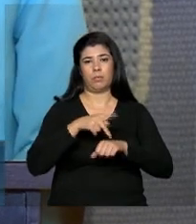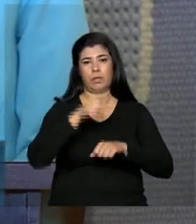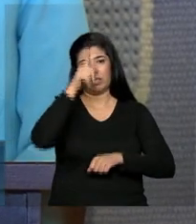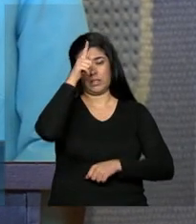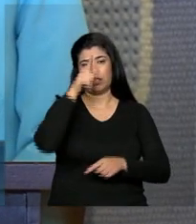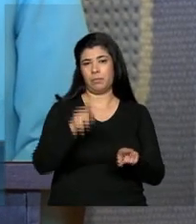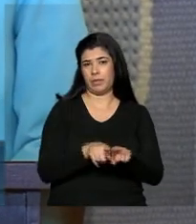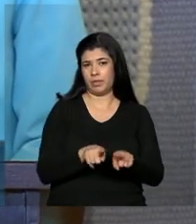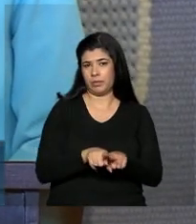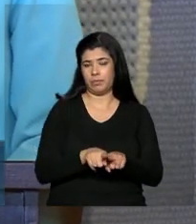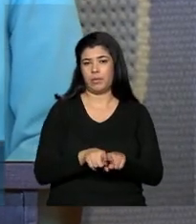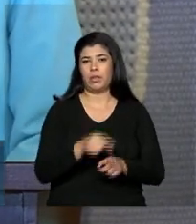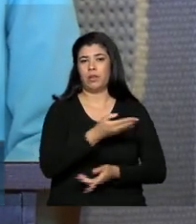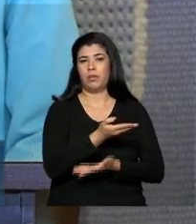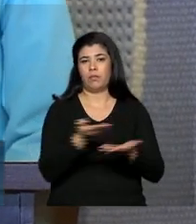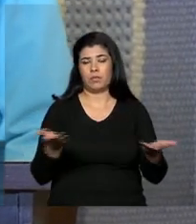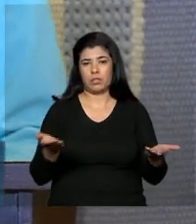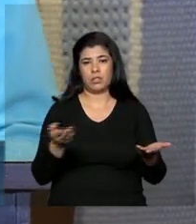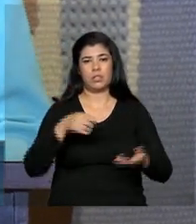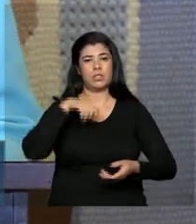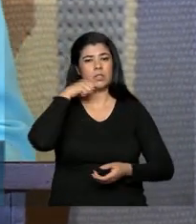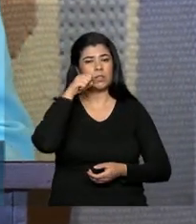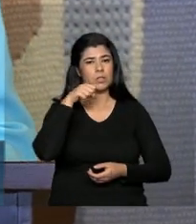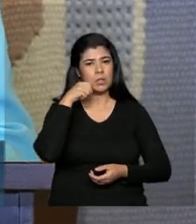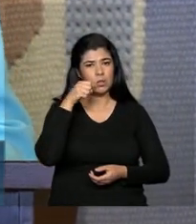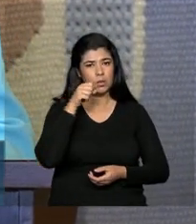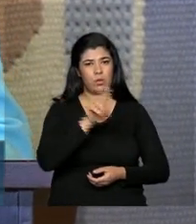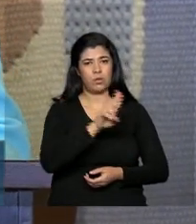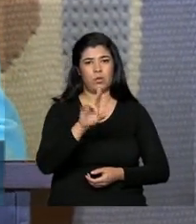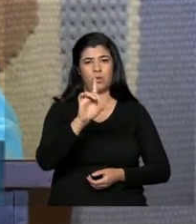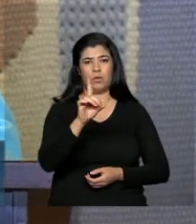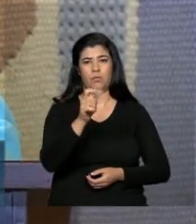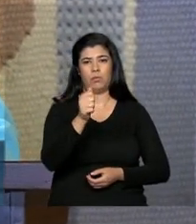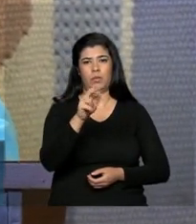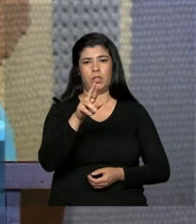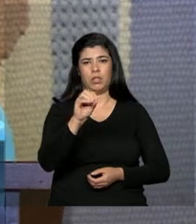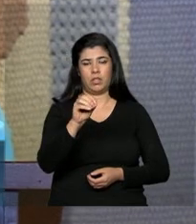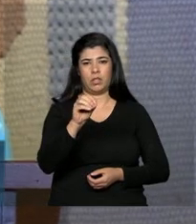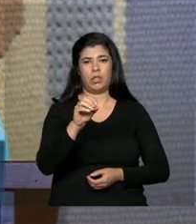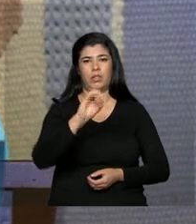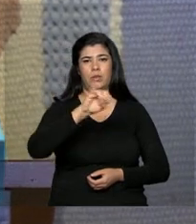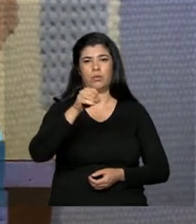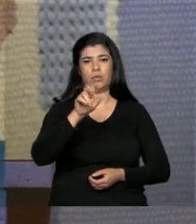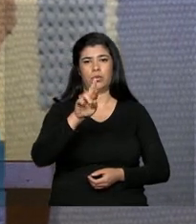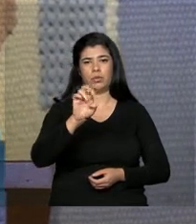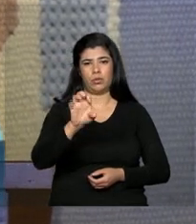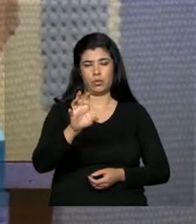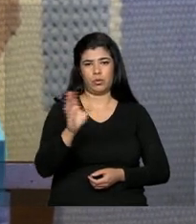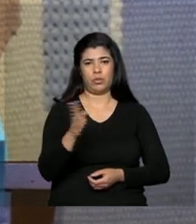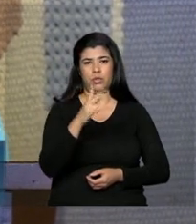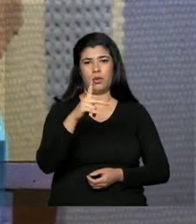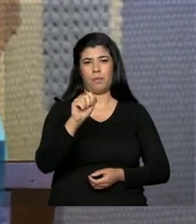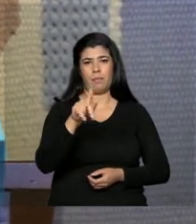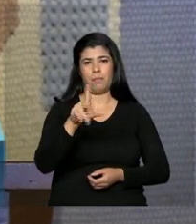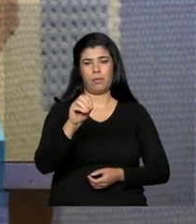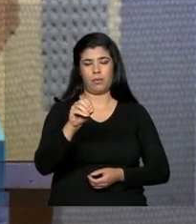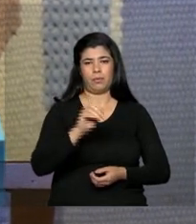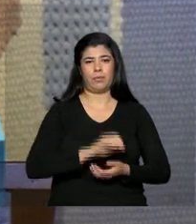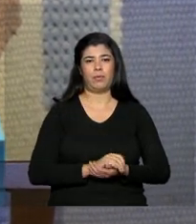Alemanha, senadores Dário Berger, Jorge Viana e Paulo